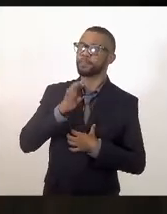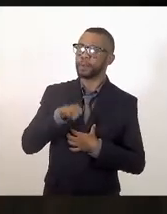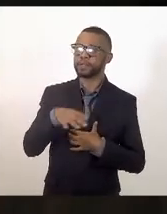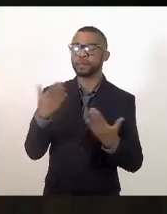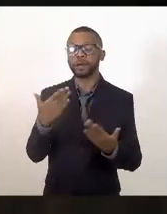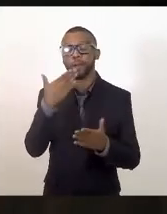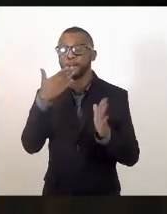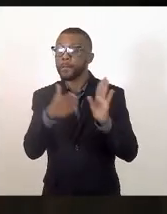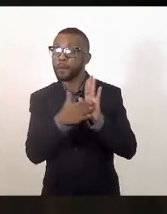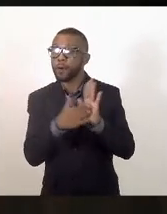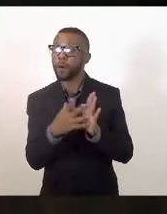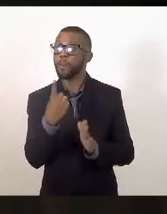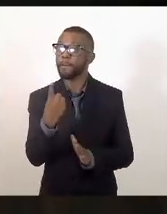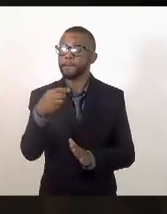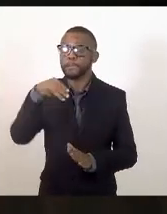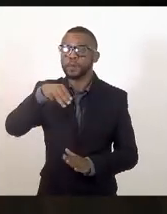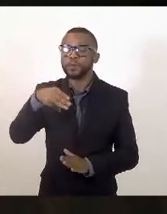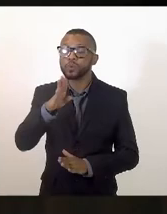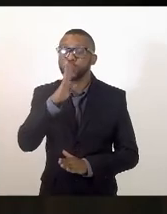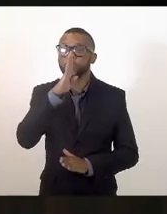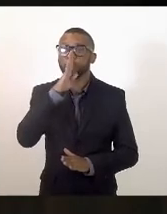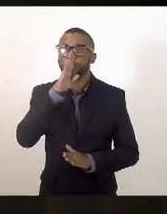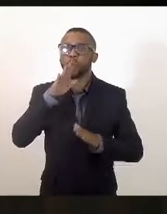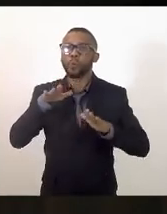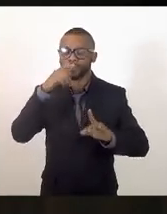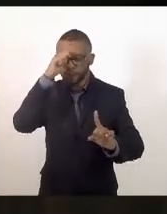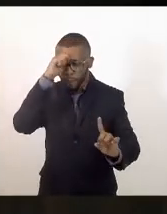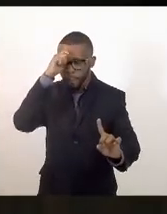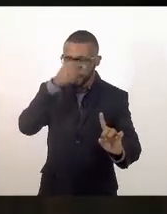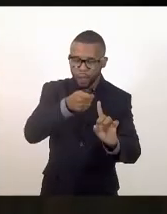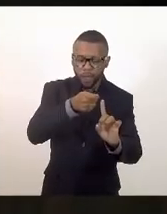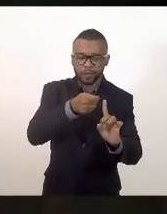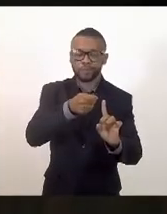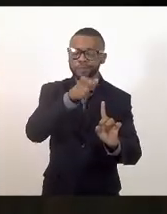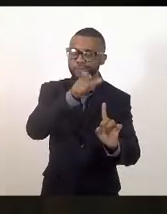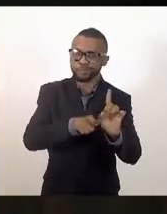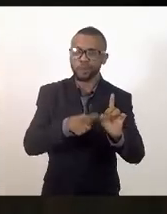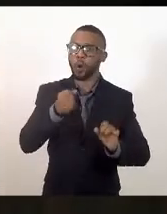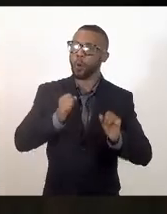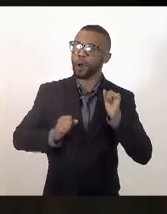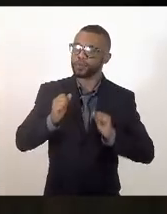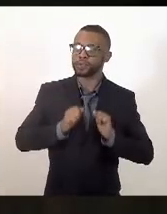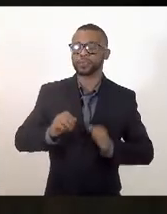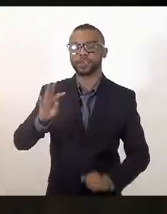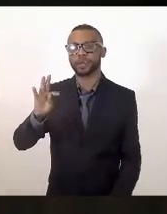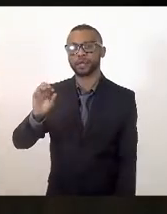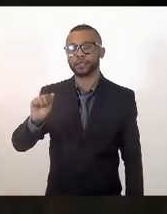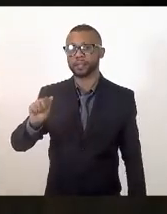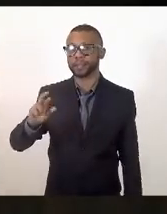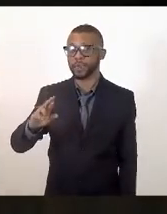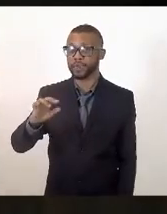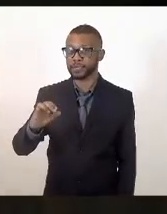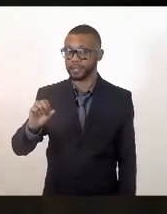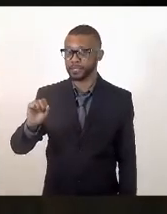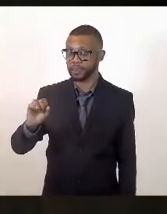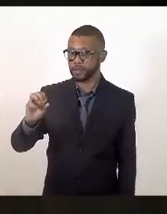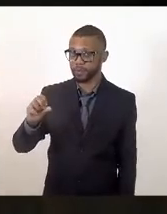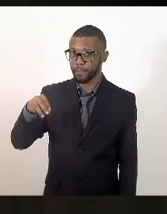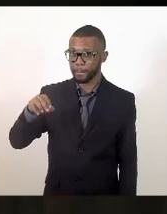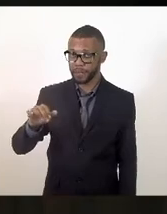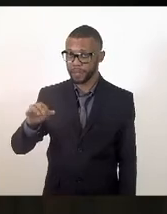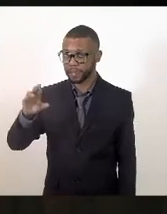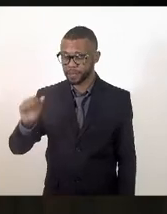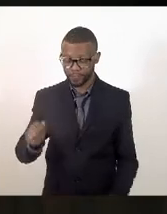silêncio, homenagem ao grande artista brasileiro, Tarcísio Meira, e também ao nosso Paulo